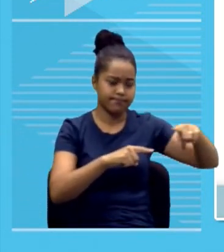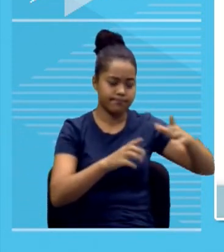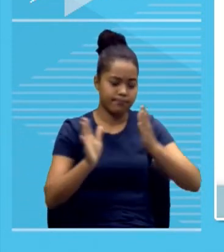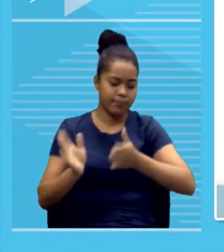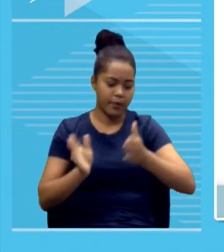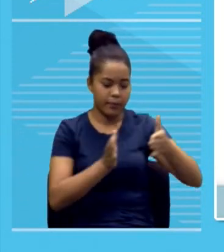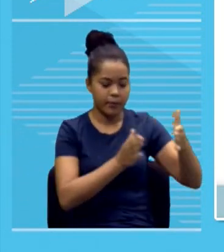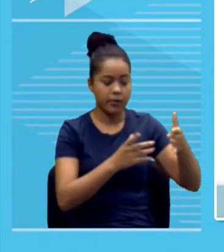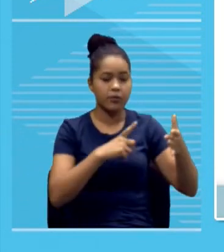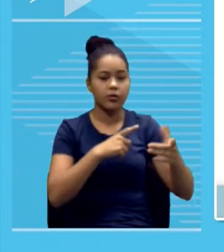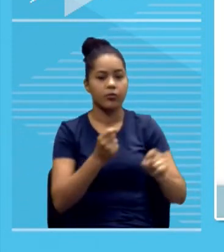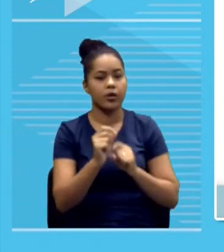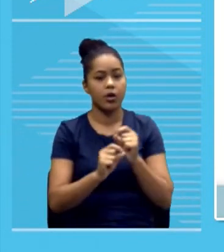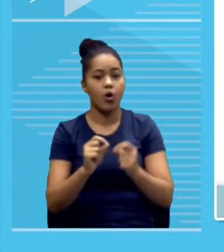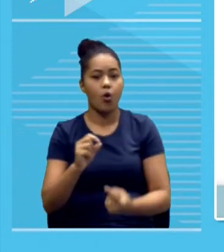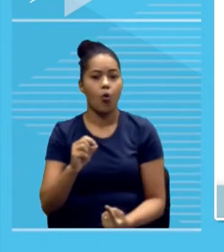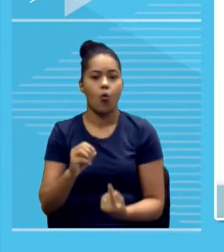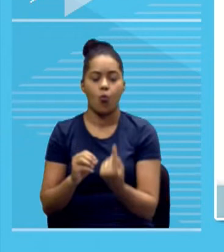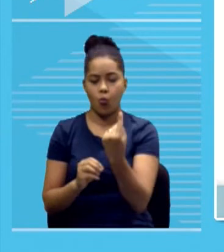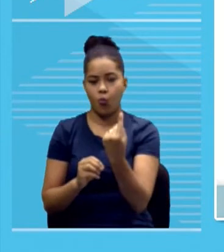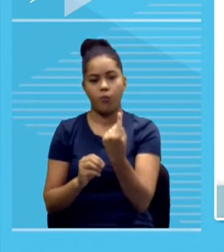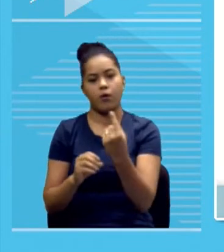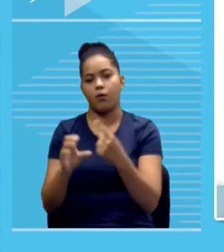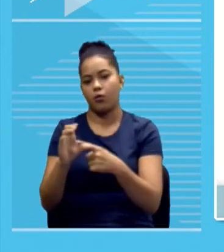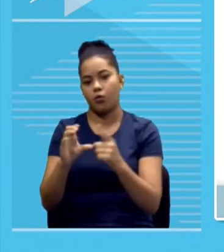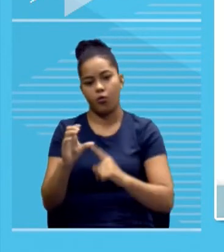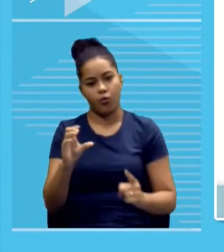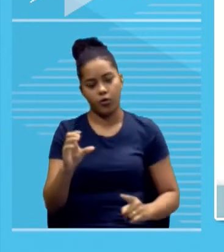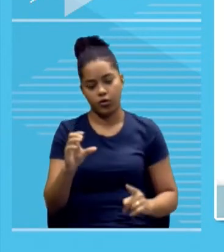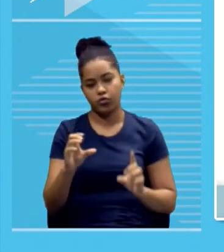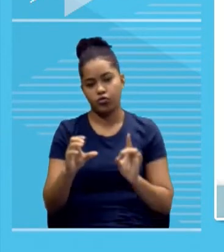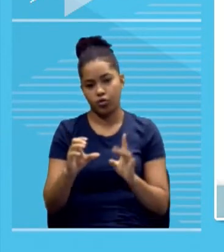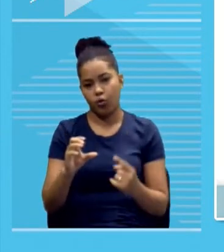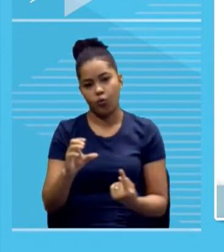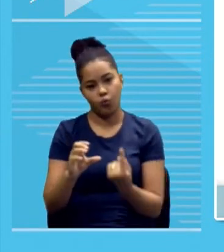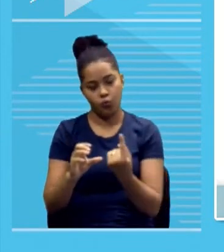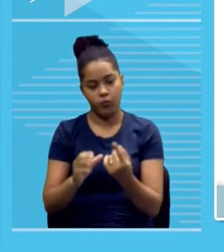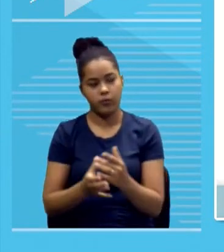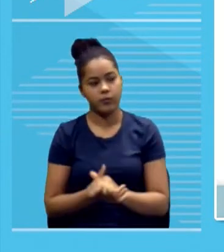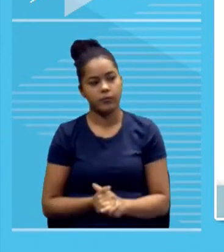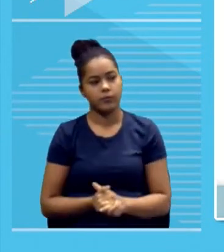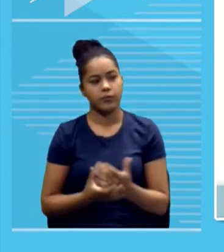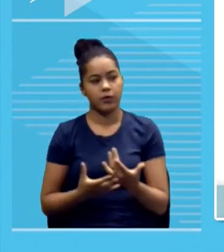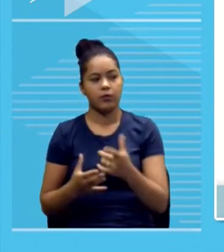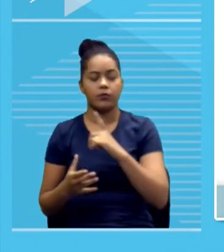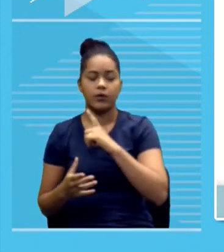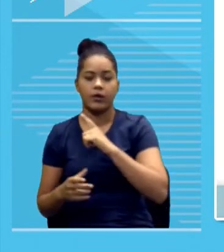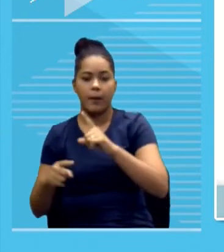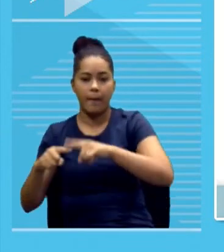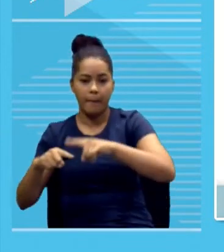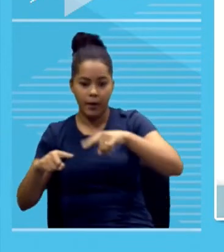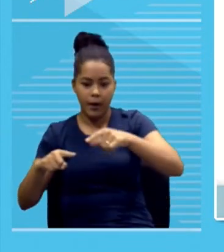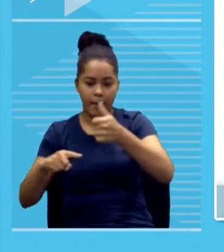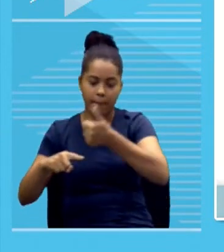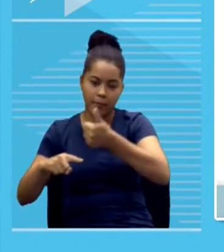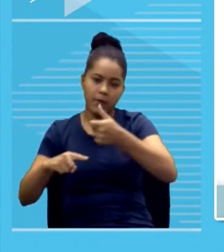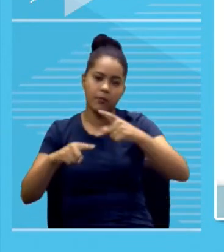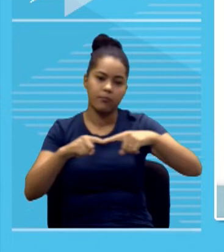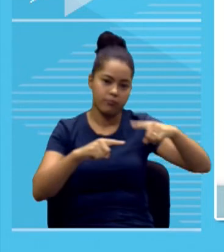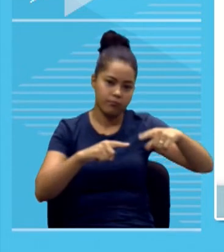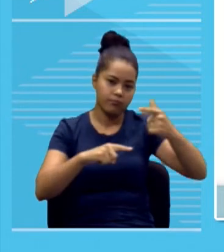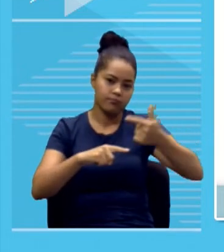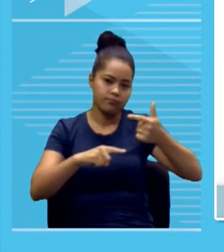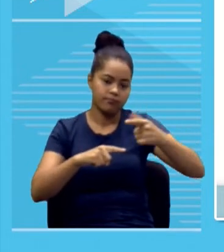corrente elétrica, tá bom? Então, quem seria a minha resistência equivalente? Seria o primeiro, mais o segundo, mais